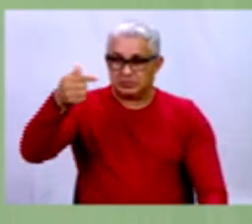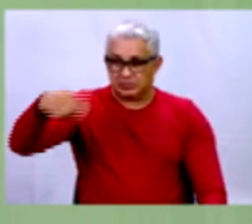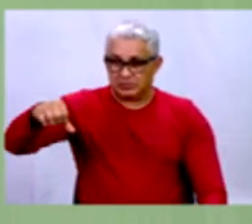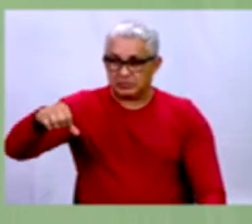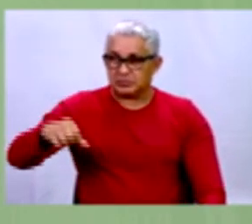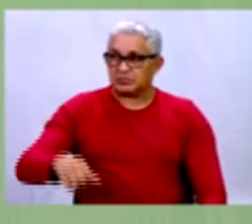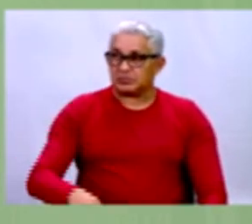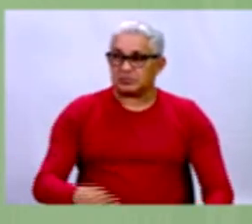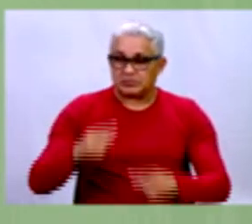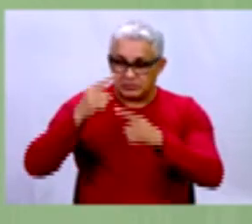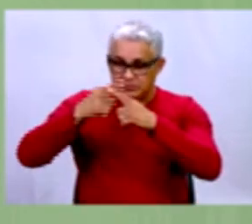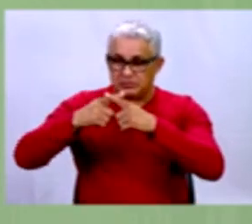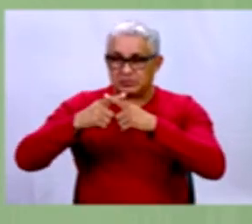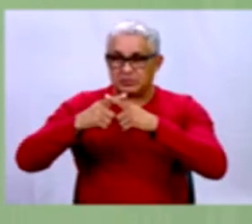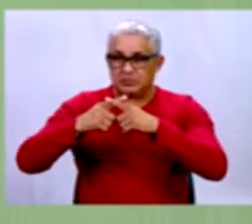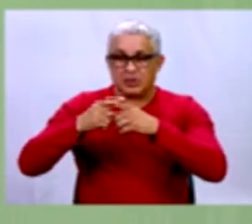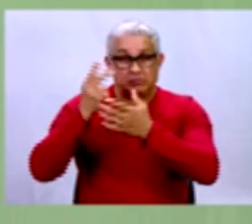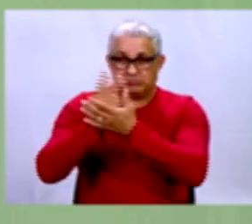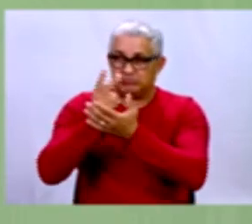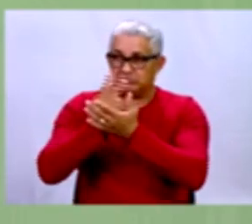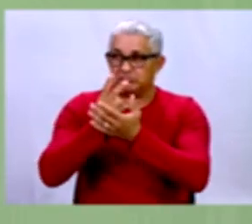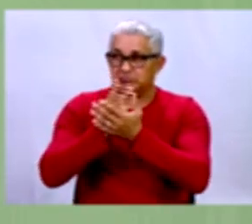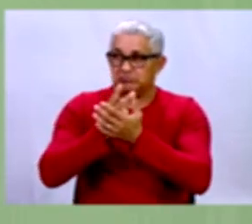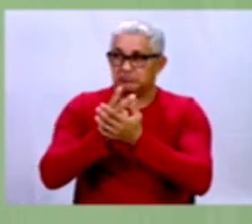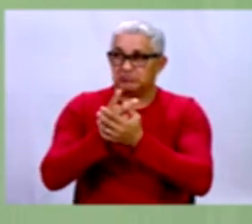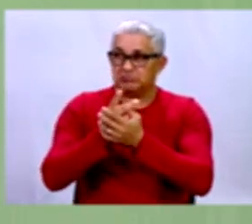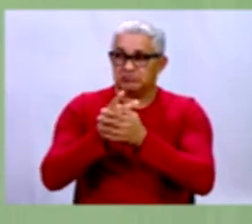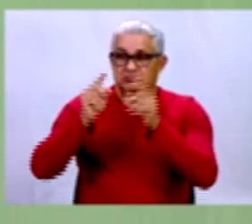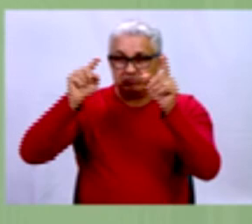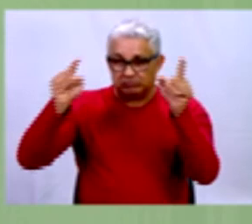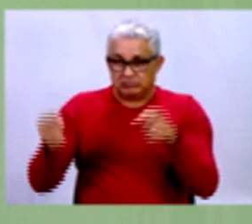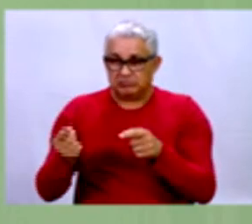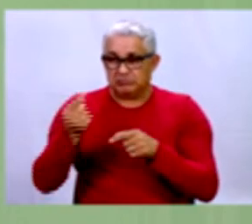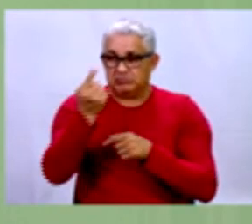0,0179 vezes a mesma coisa aqui, vai ficar